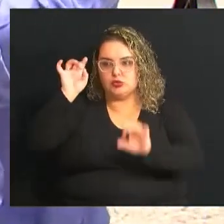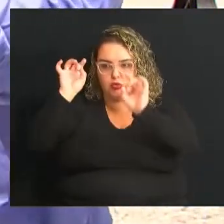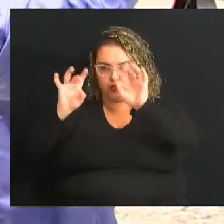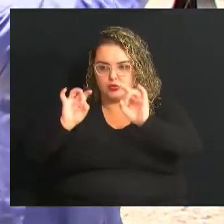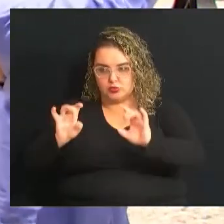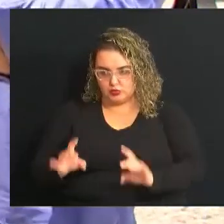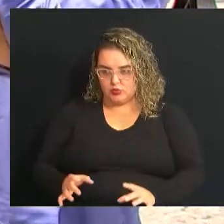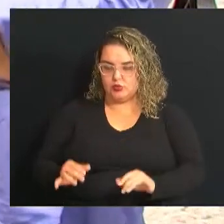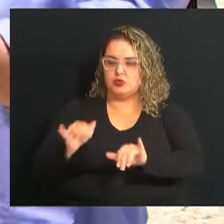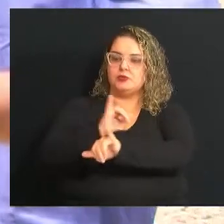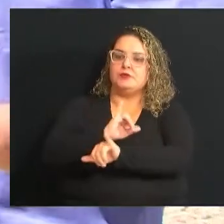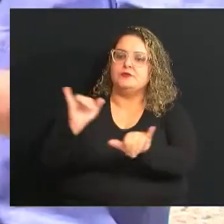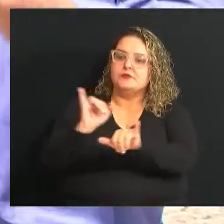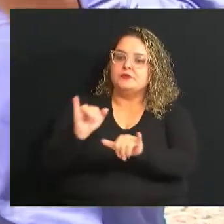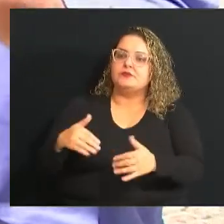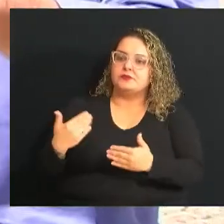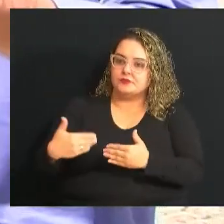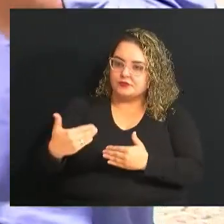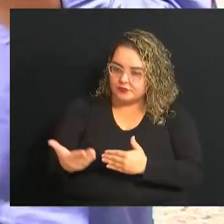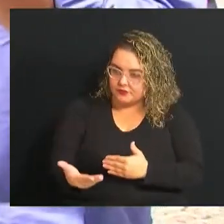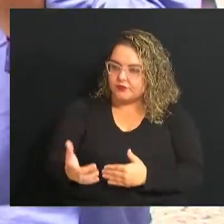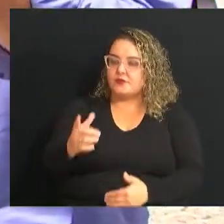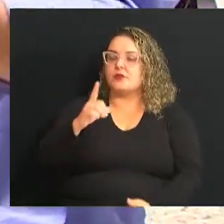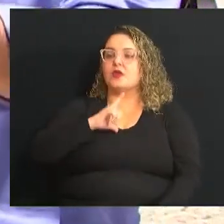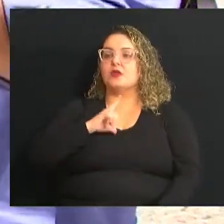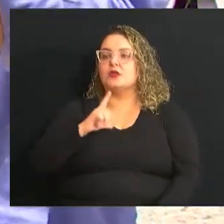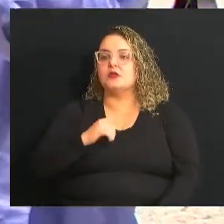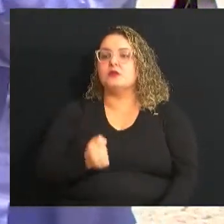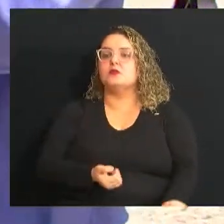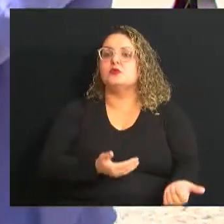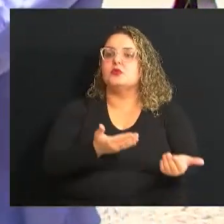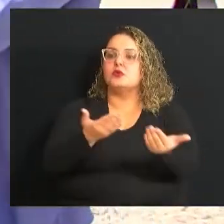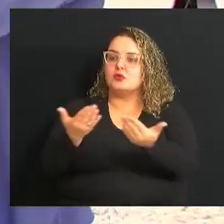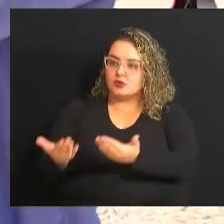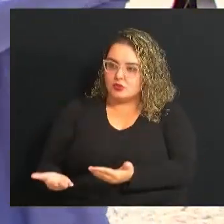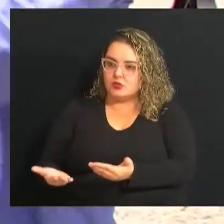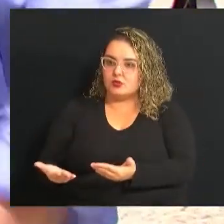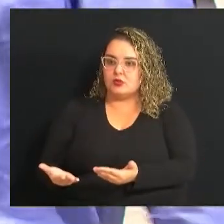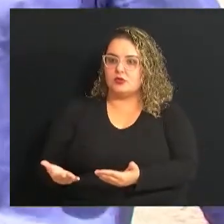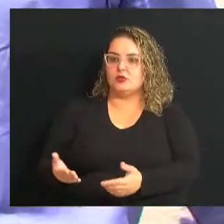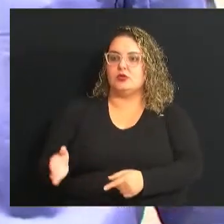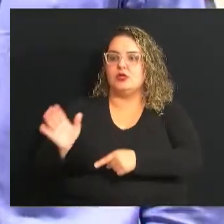o largo, como foi da outra Copa, realmente isso daqui fique